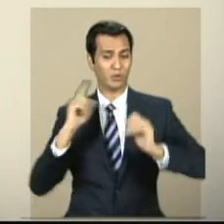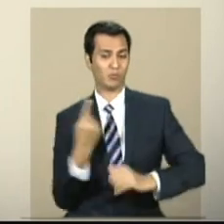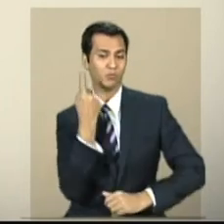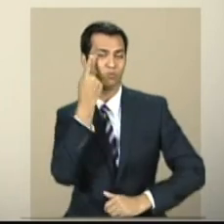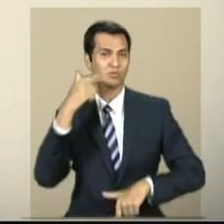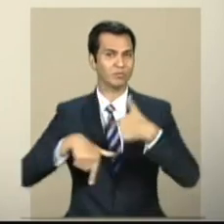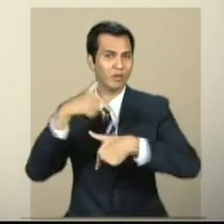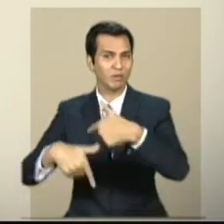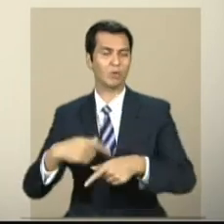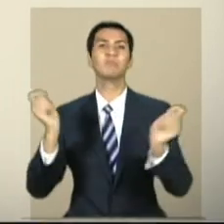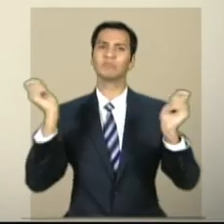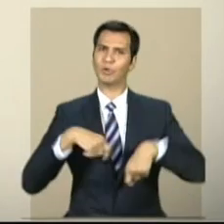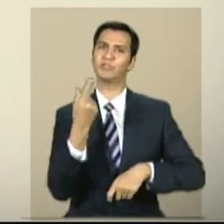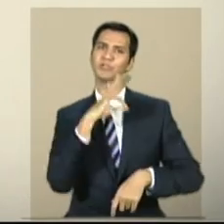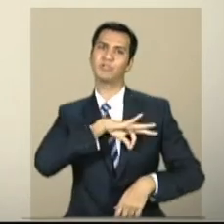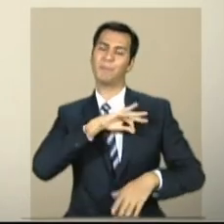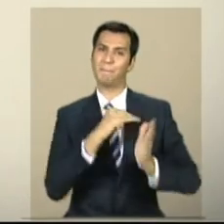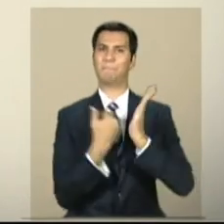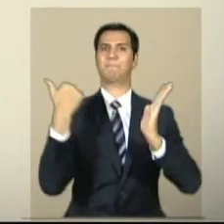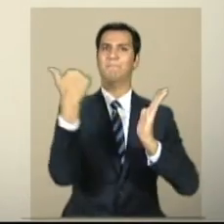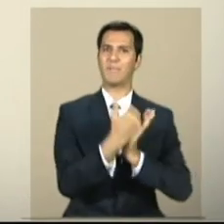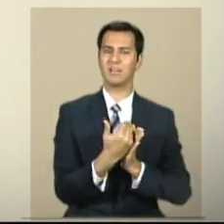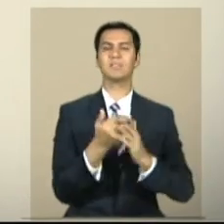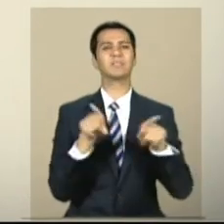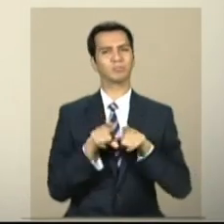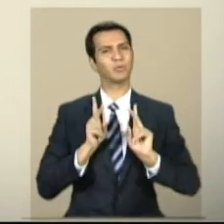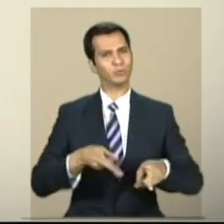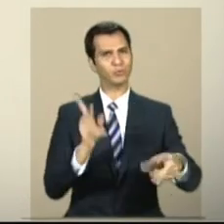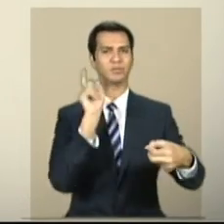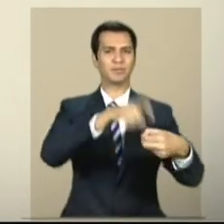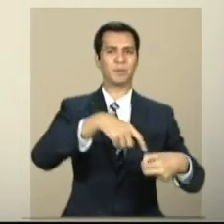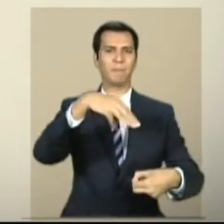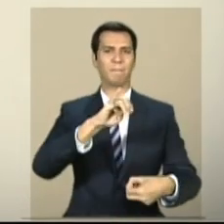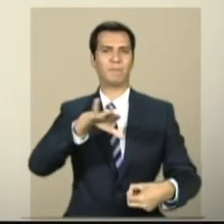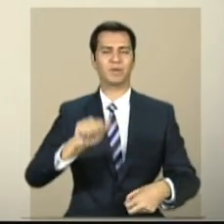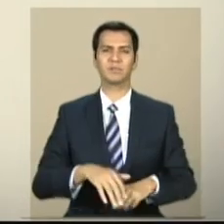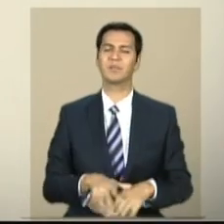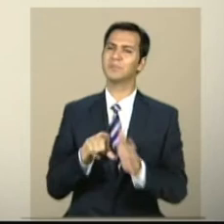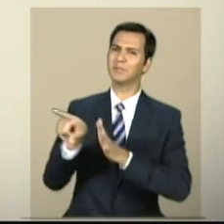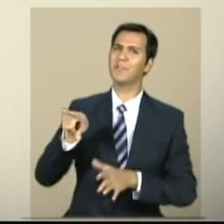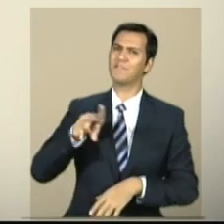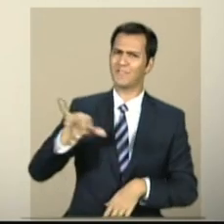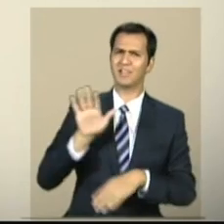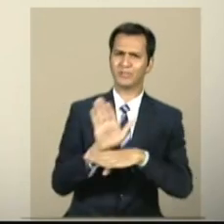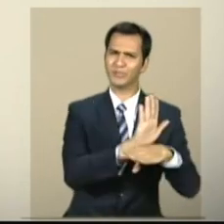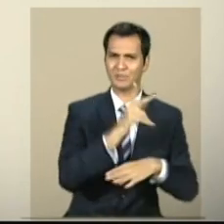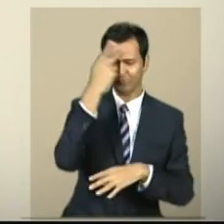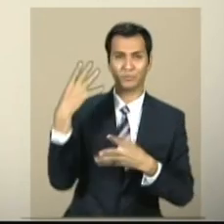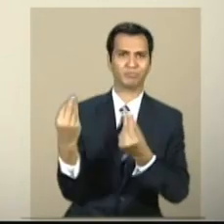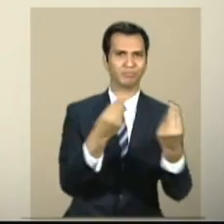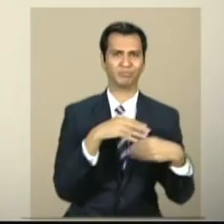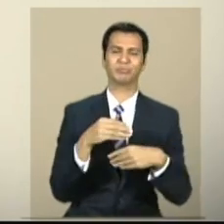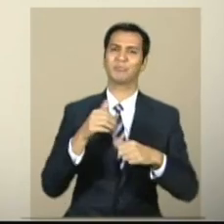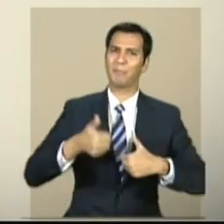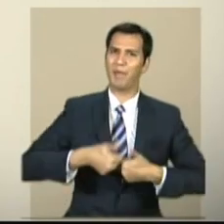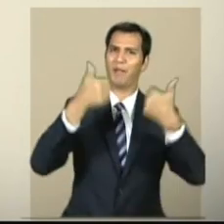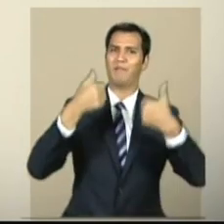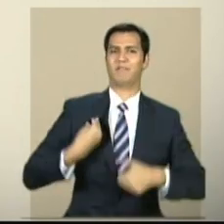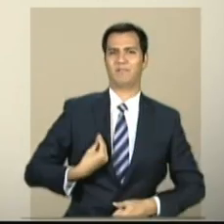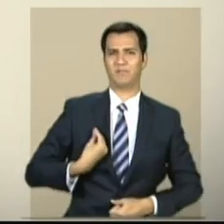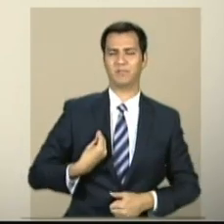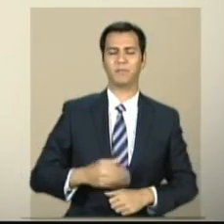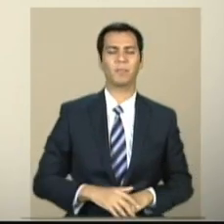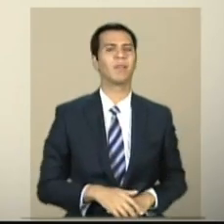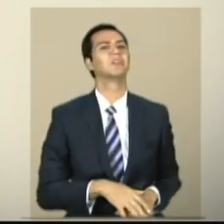os benefícios do MEI. Isso vai melhorar a vida de muita gente, não é, Presidente? Ah, vai sim, Luciano. Por isso, Luciano, eu quero dizer